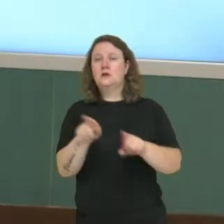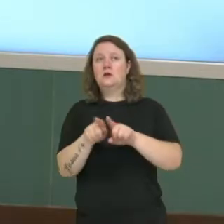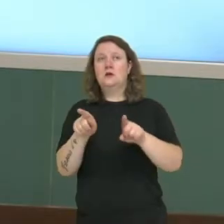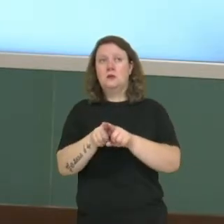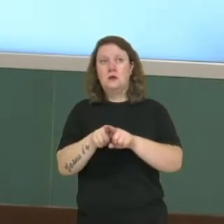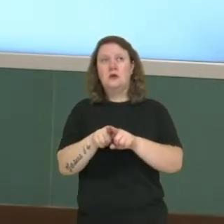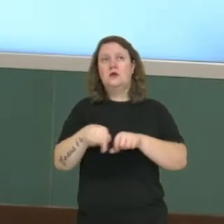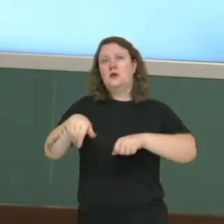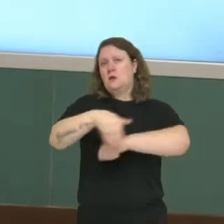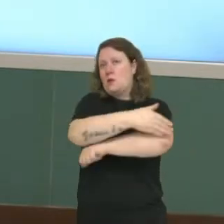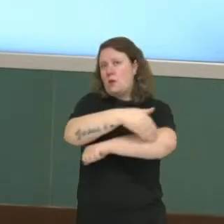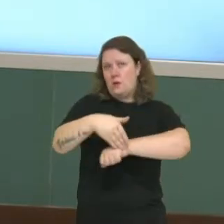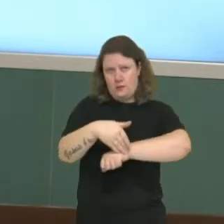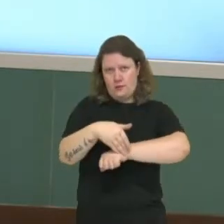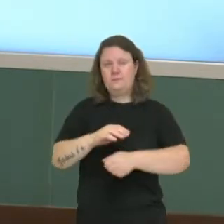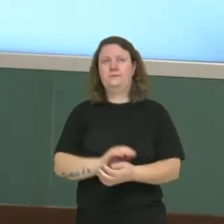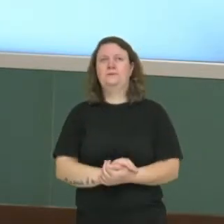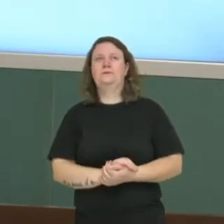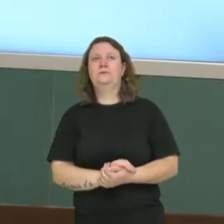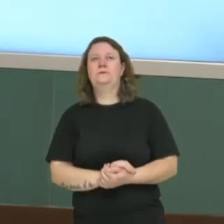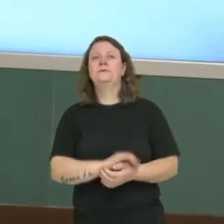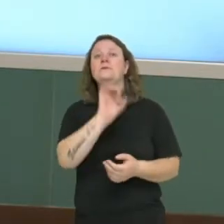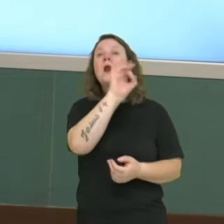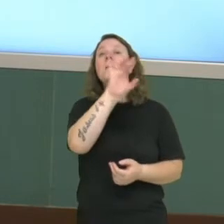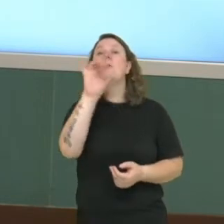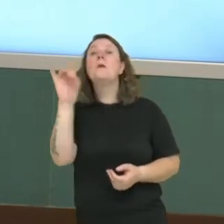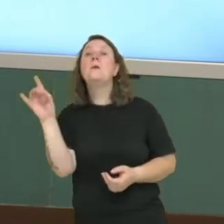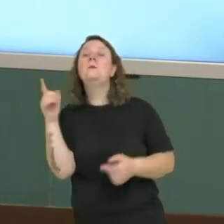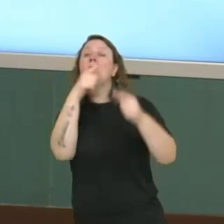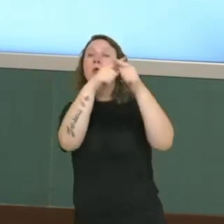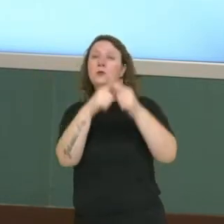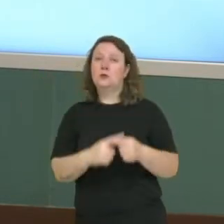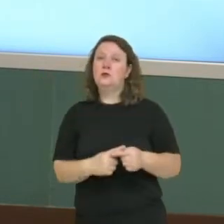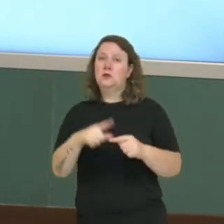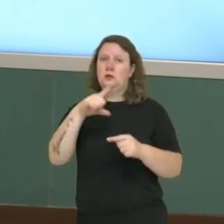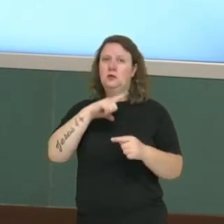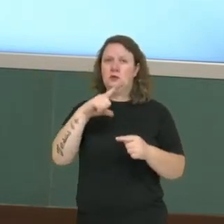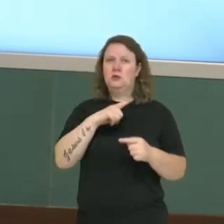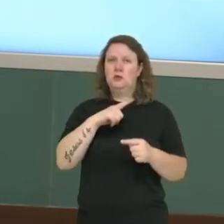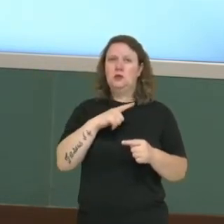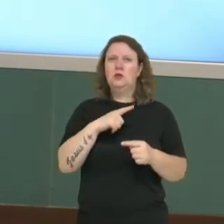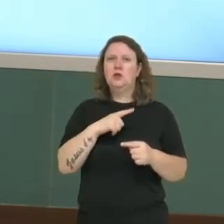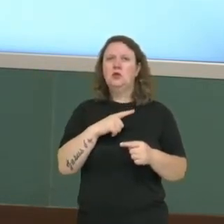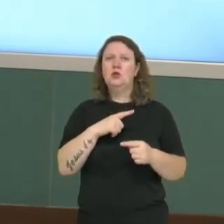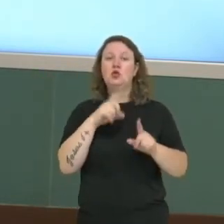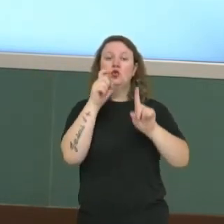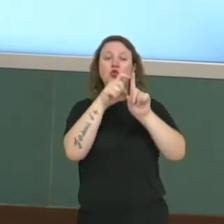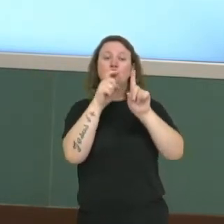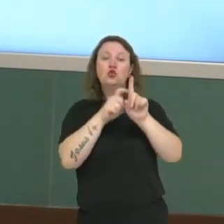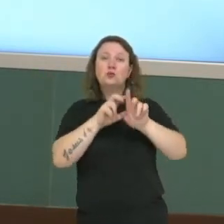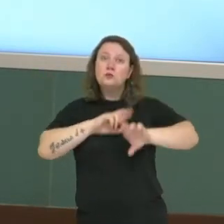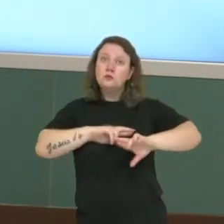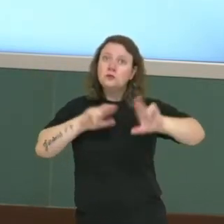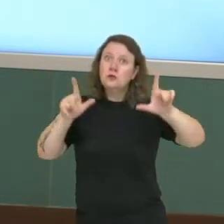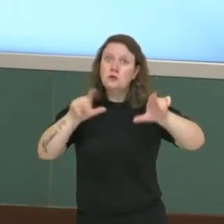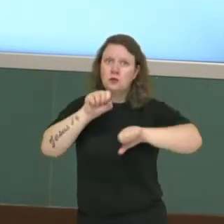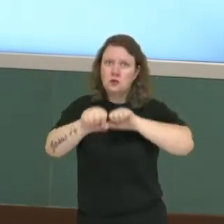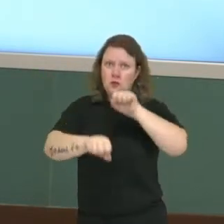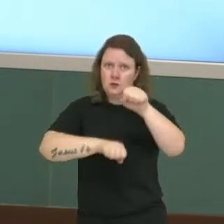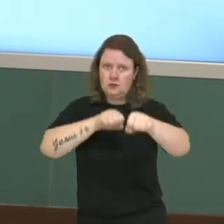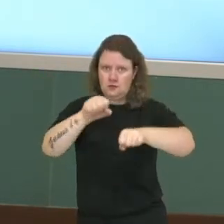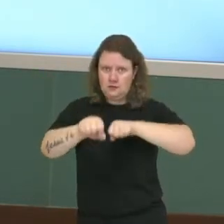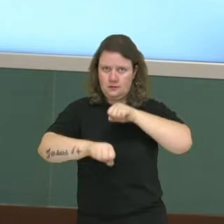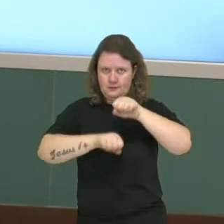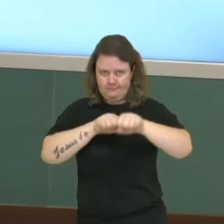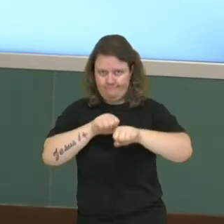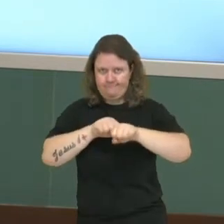pista. Olha só, para cada prova dessas, eu tenho um modelo de bicicleta. A bicicleta do